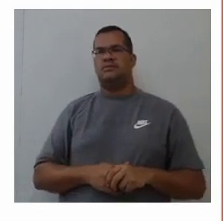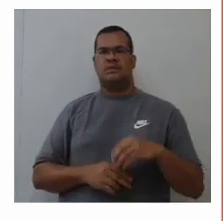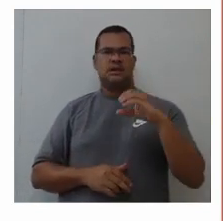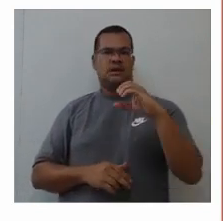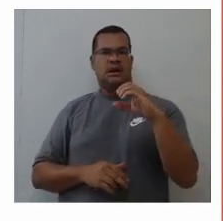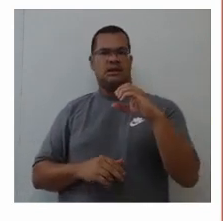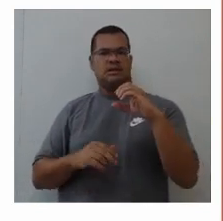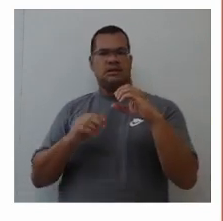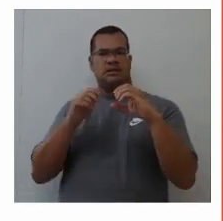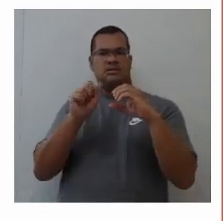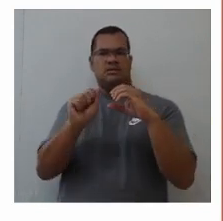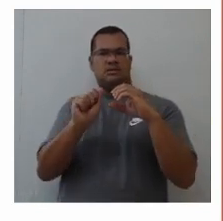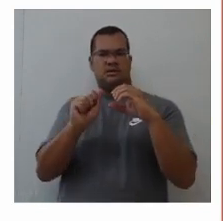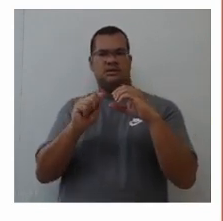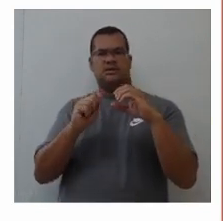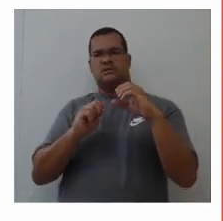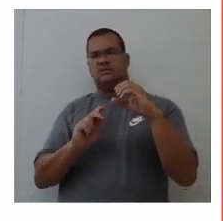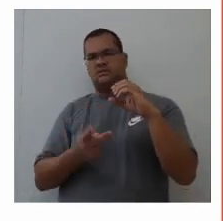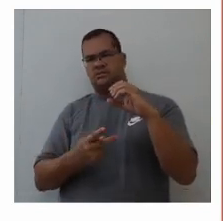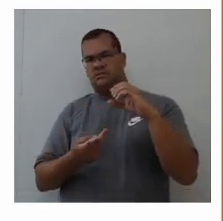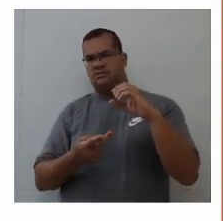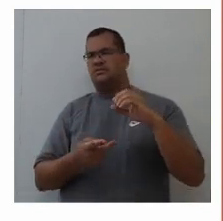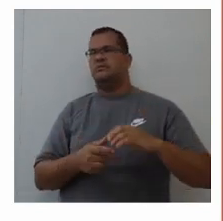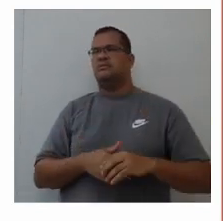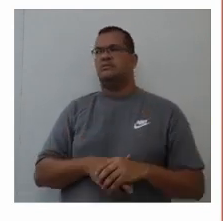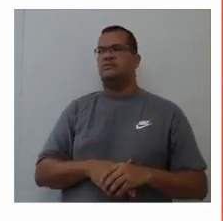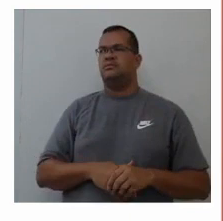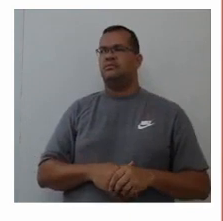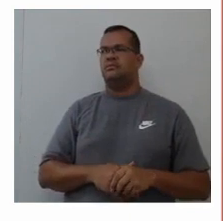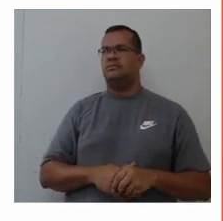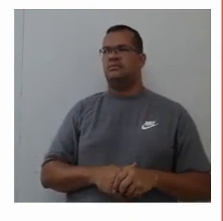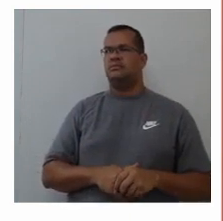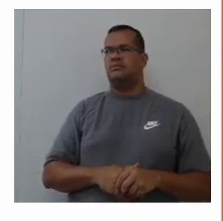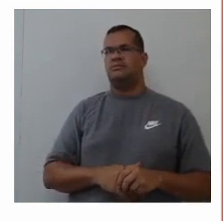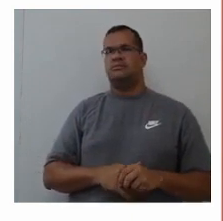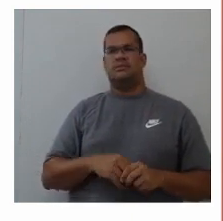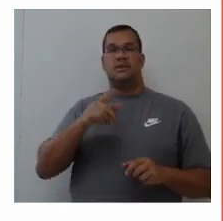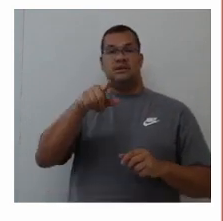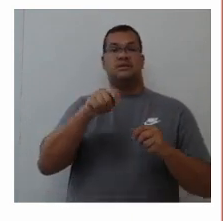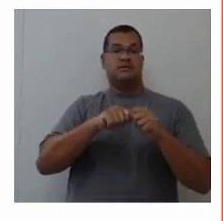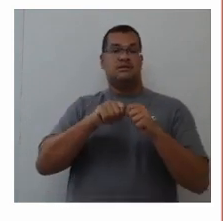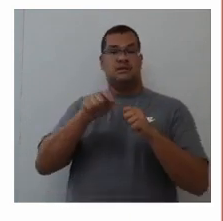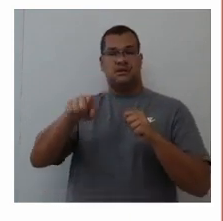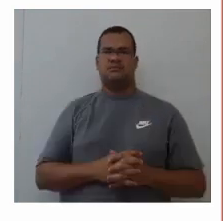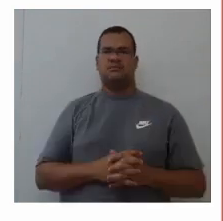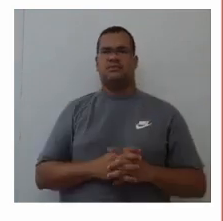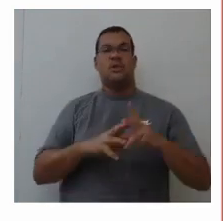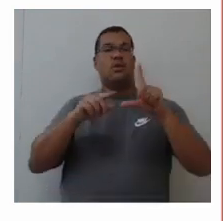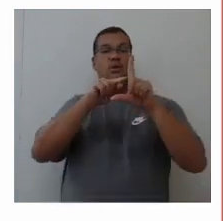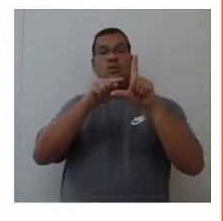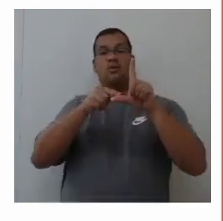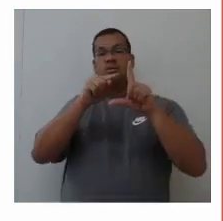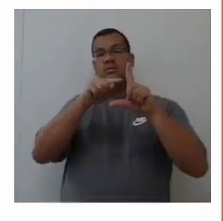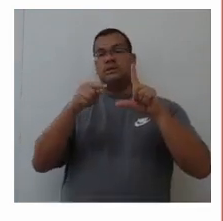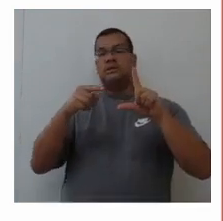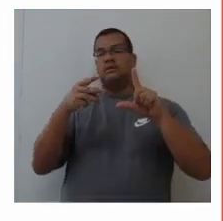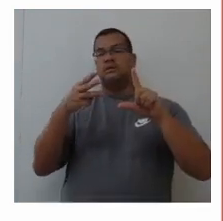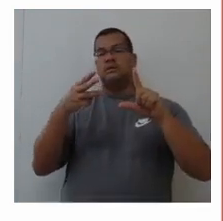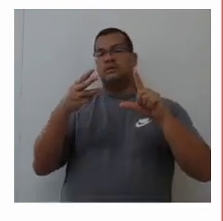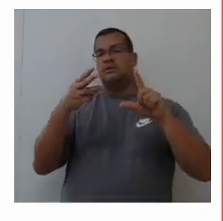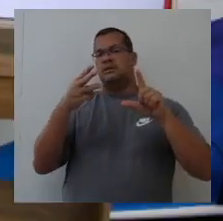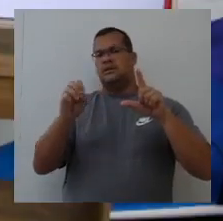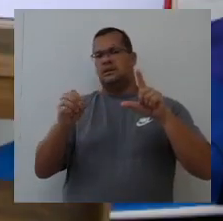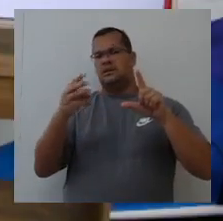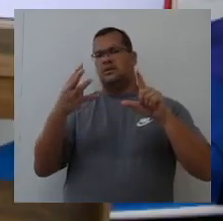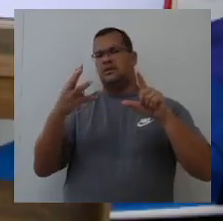adjacente sobre hipotenusa. Czinho sobre A. Então, se eu fizer essa representação matemática aqui, recebe aí 30, 45 e 60,